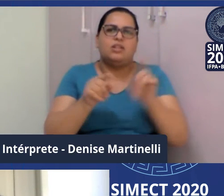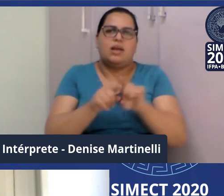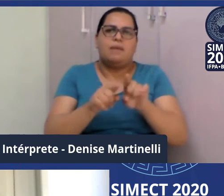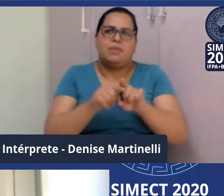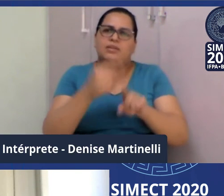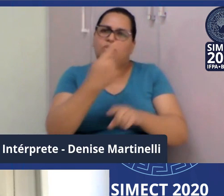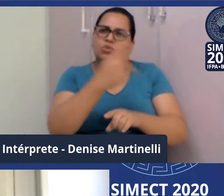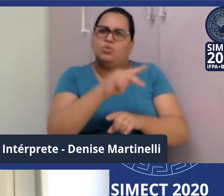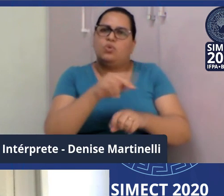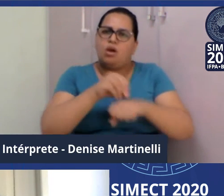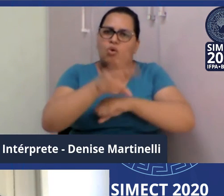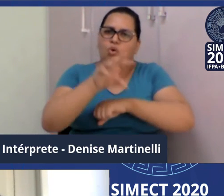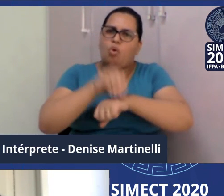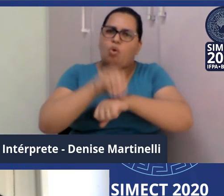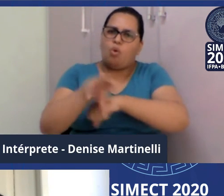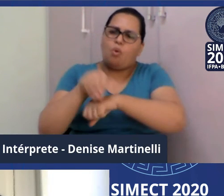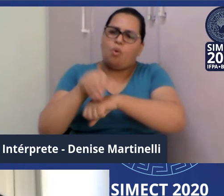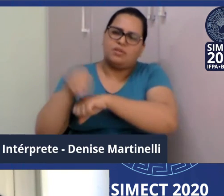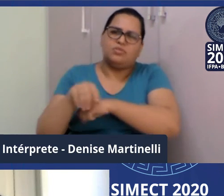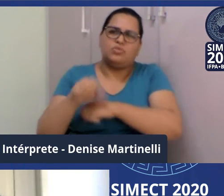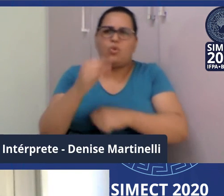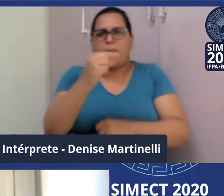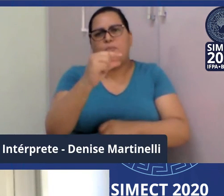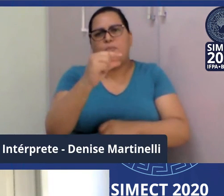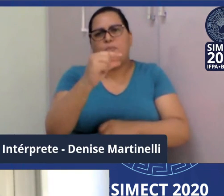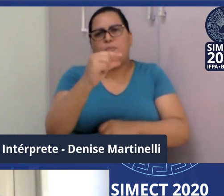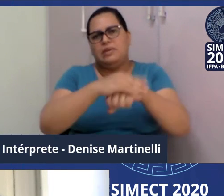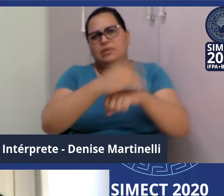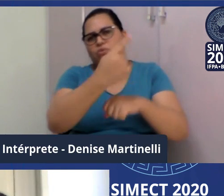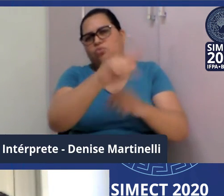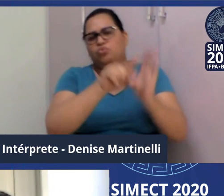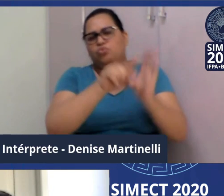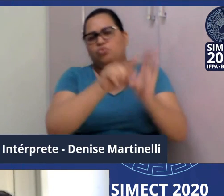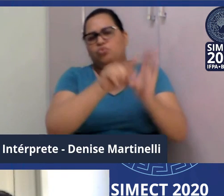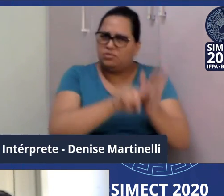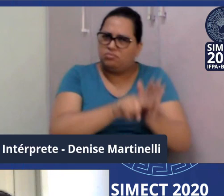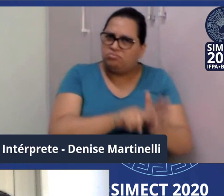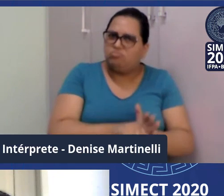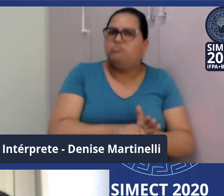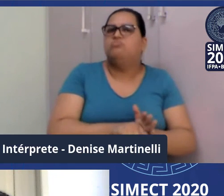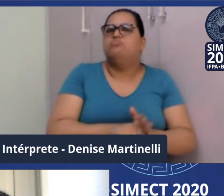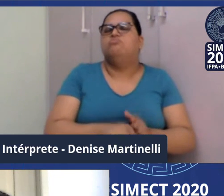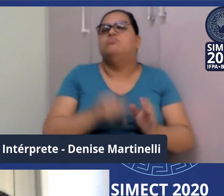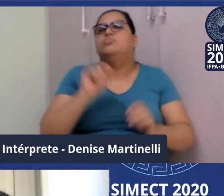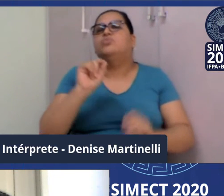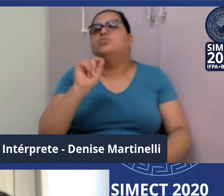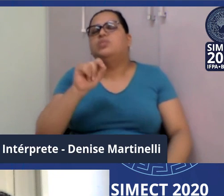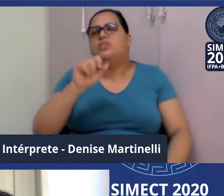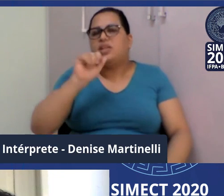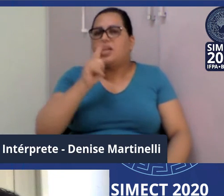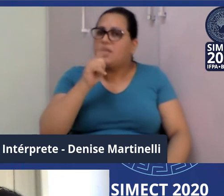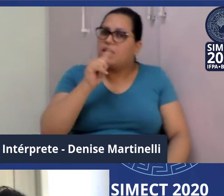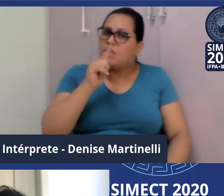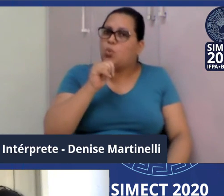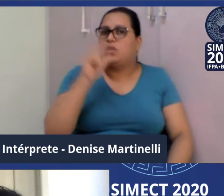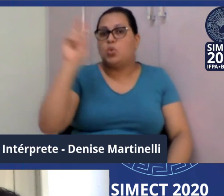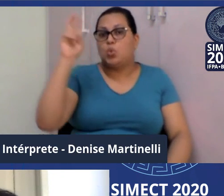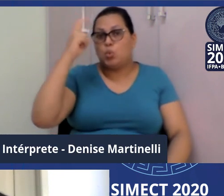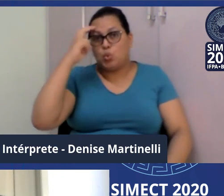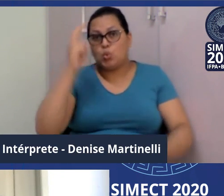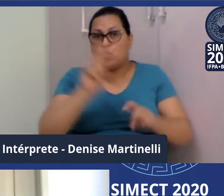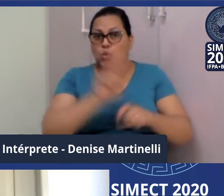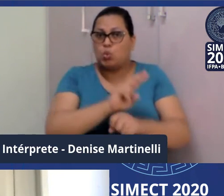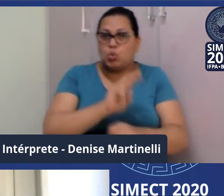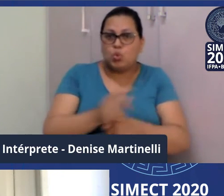que você faz em relação à aquicultura, não só a nível de região norte, mas